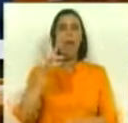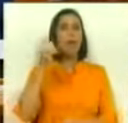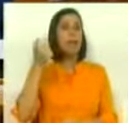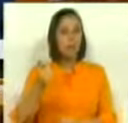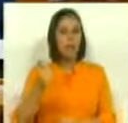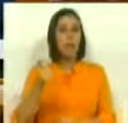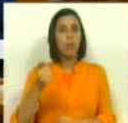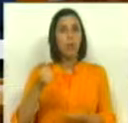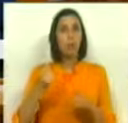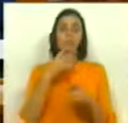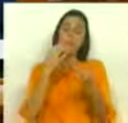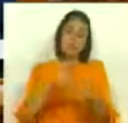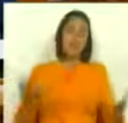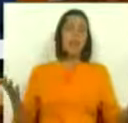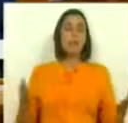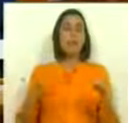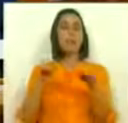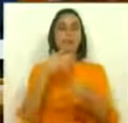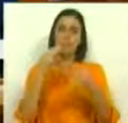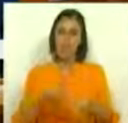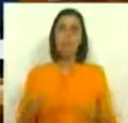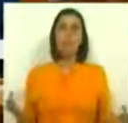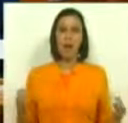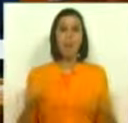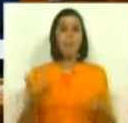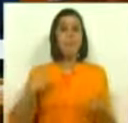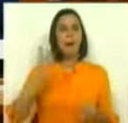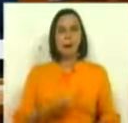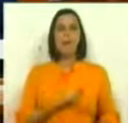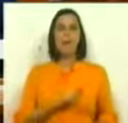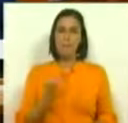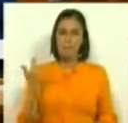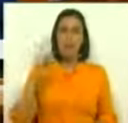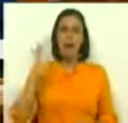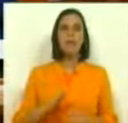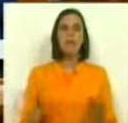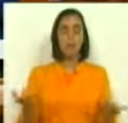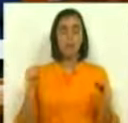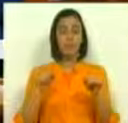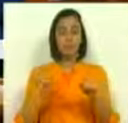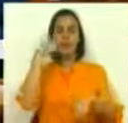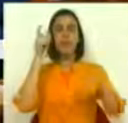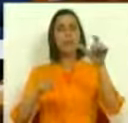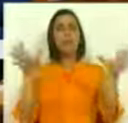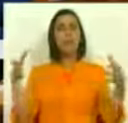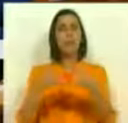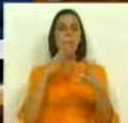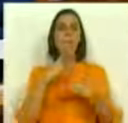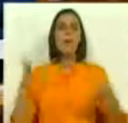45 anos é certamente das mais preocupantes. Esta é uma